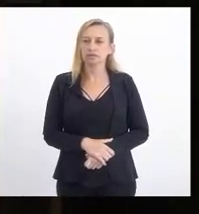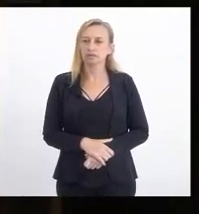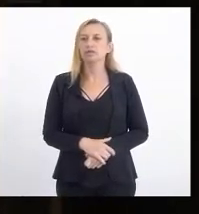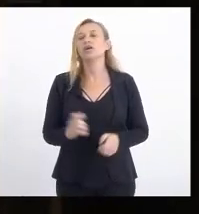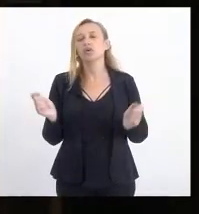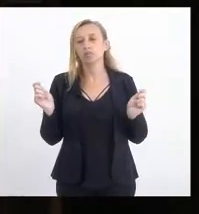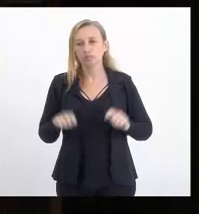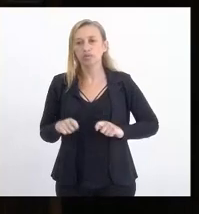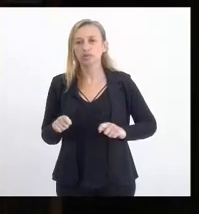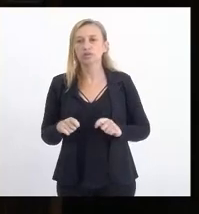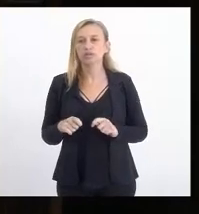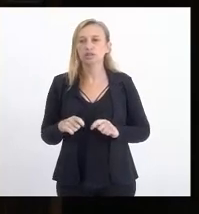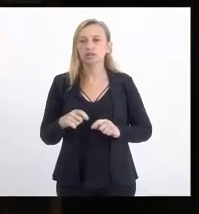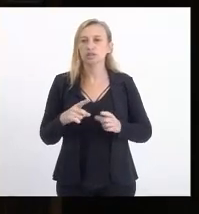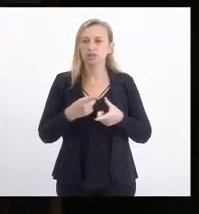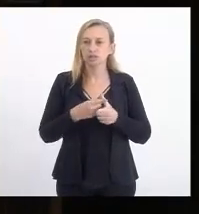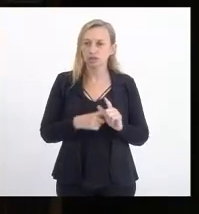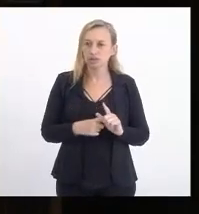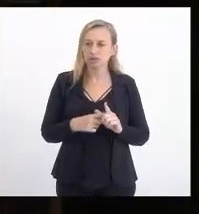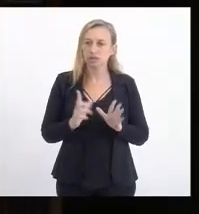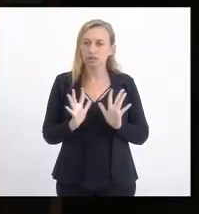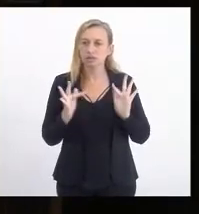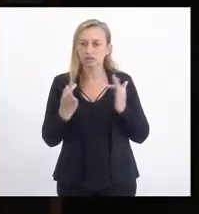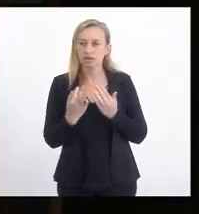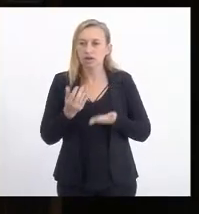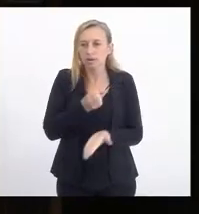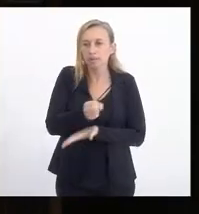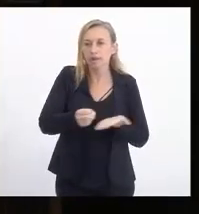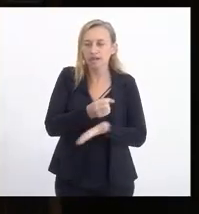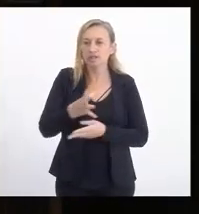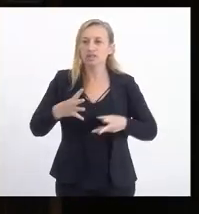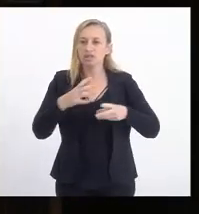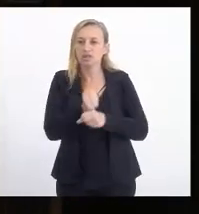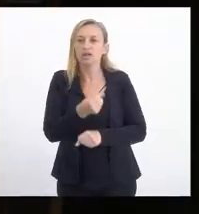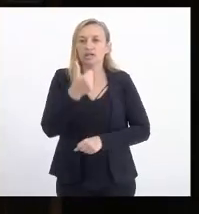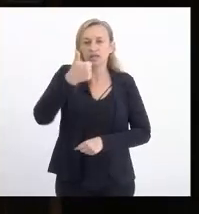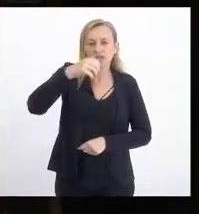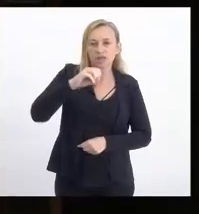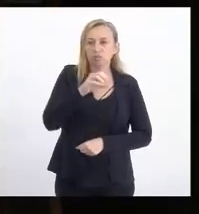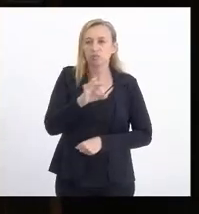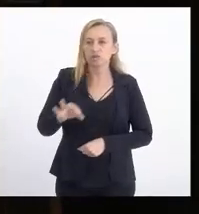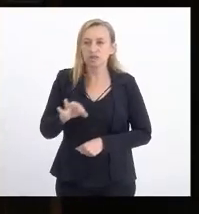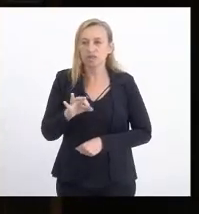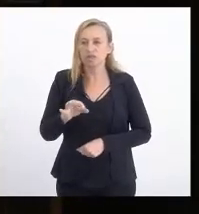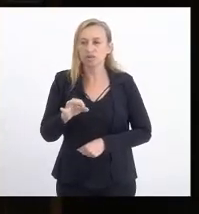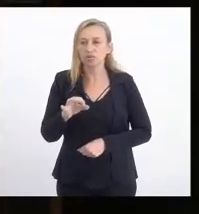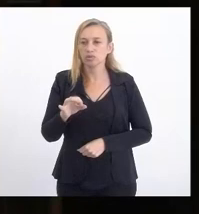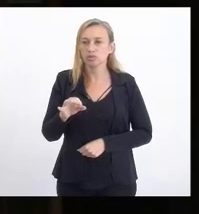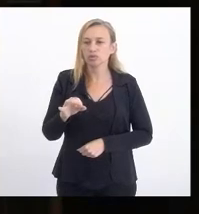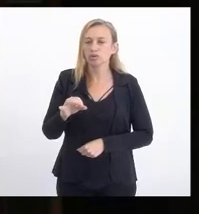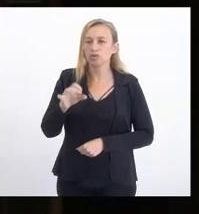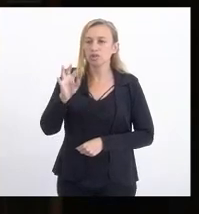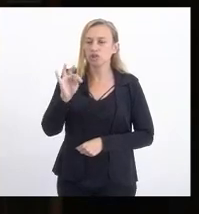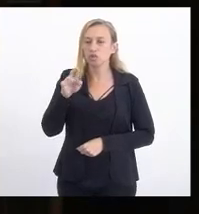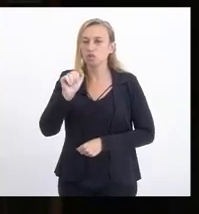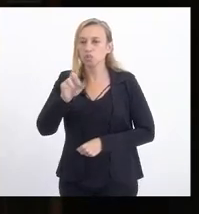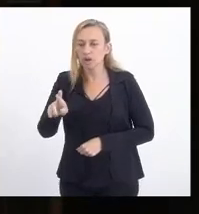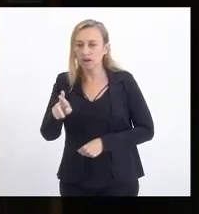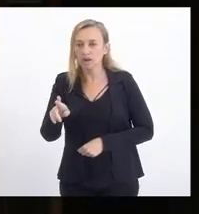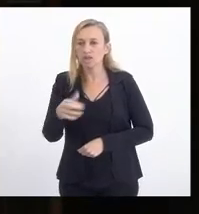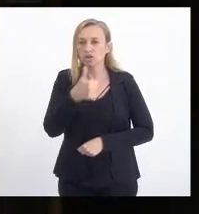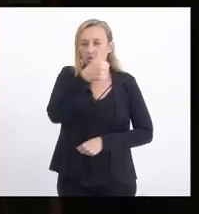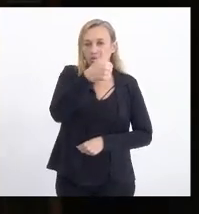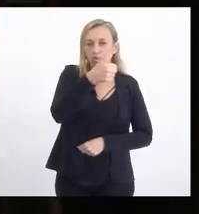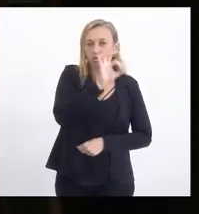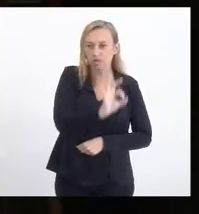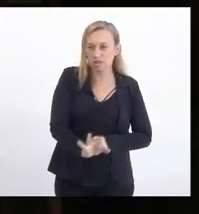com a possibilidade de colocar para o dependente mantendo a mesma base de cálculo 10 por cento para o titular e um por cento para cada dependente sobre o soldo